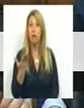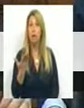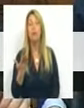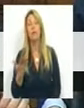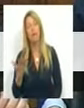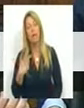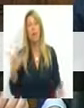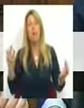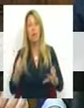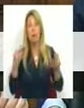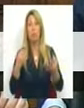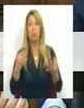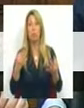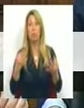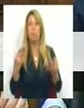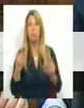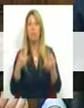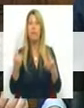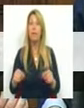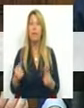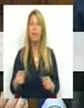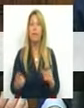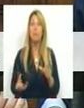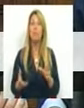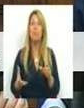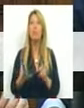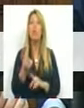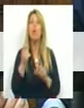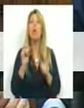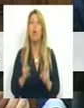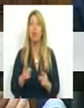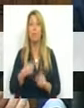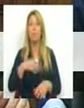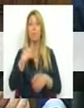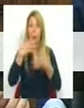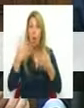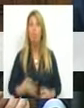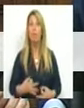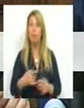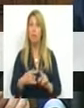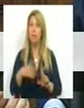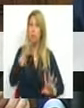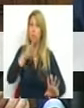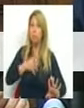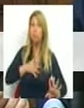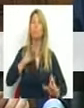2017. O que tivemos foi confirmação verbal que deveríamos avançar com o processo.